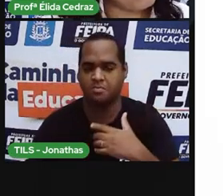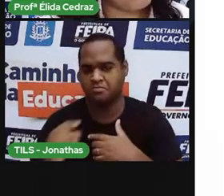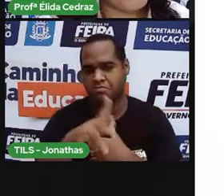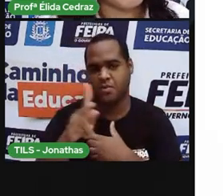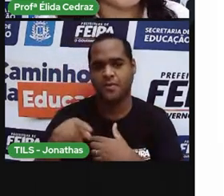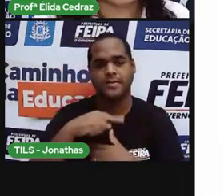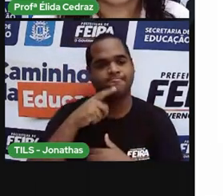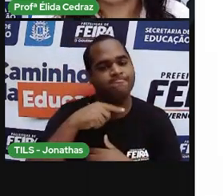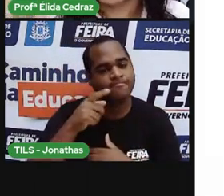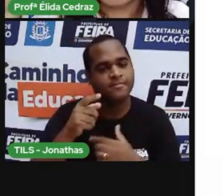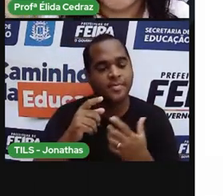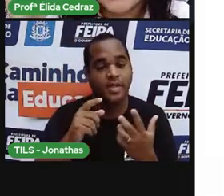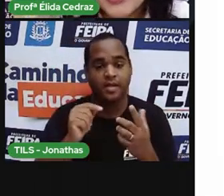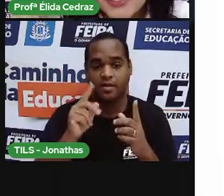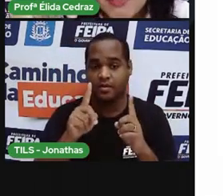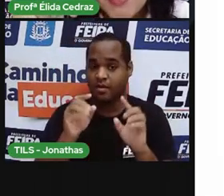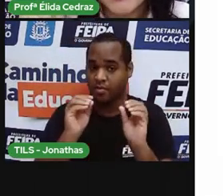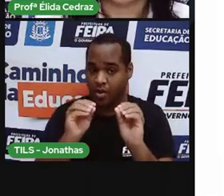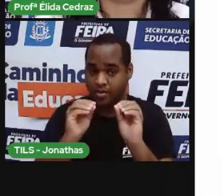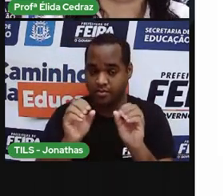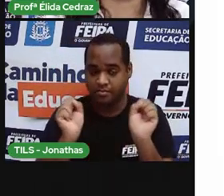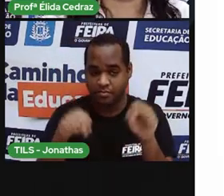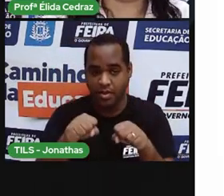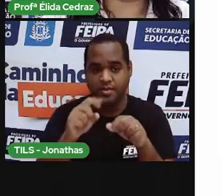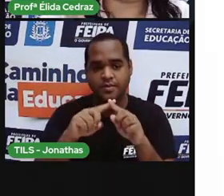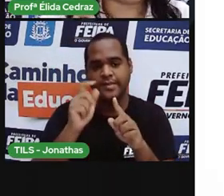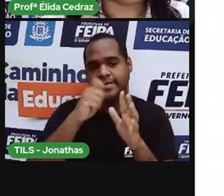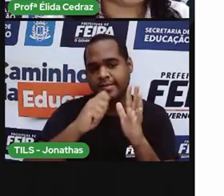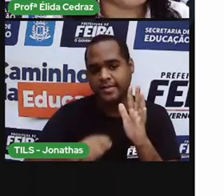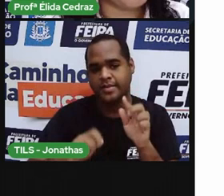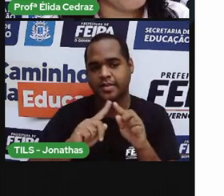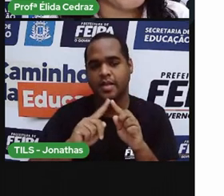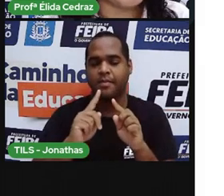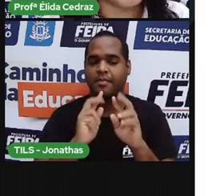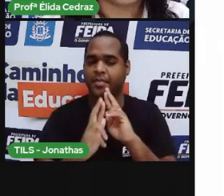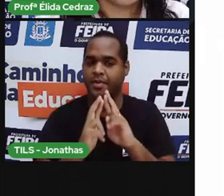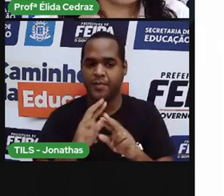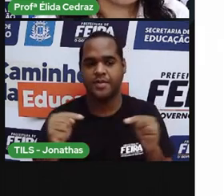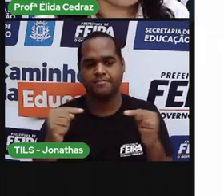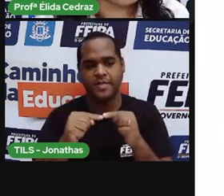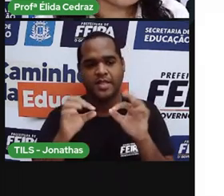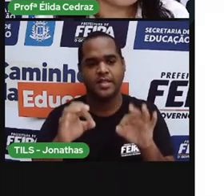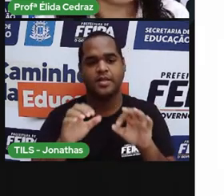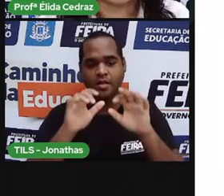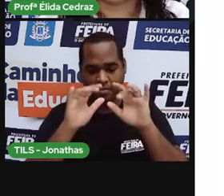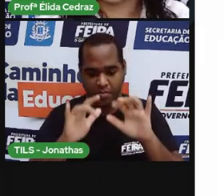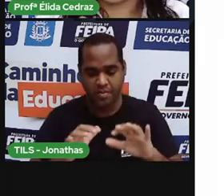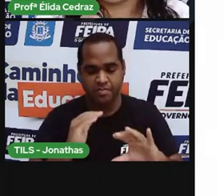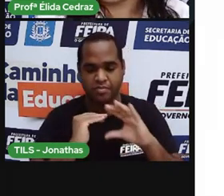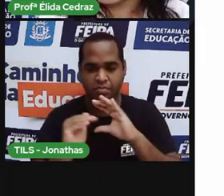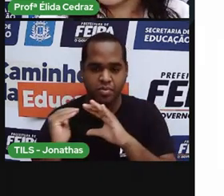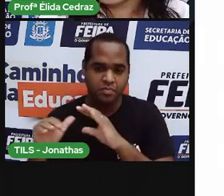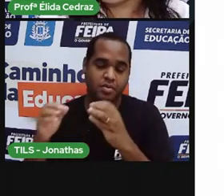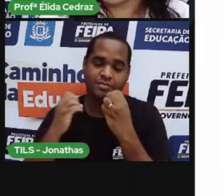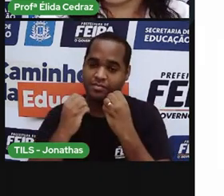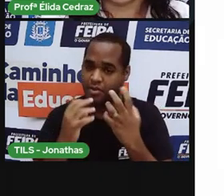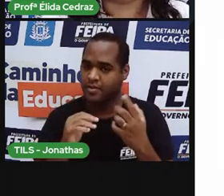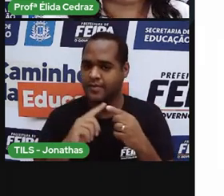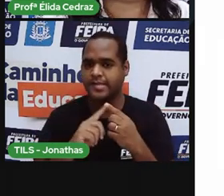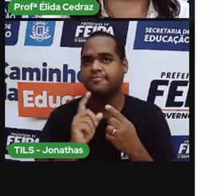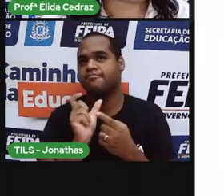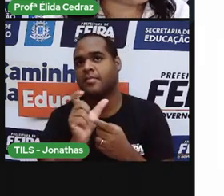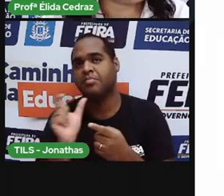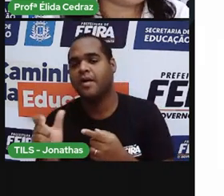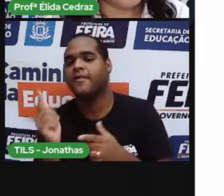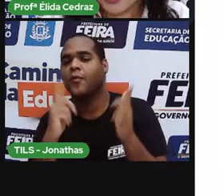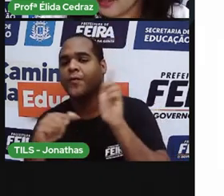Pró colocou aqui, você pode escrever aí no bate-papo, pode botar no comentário qual palavrinha você conseguiu formar